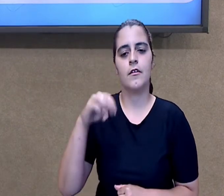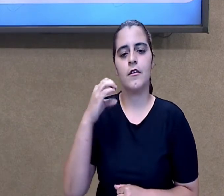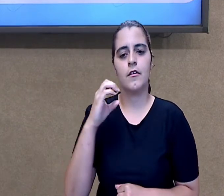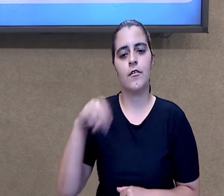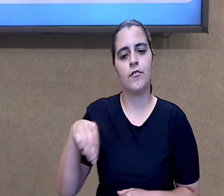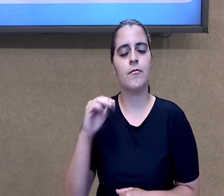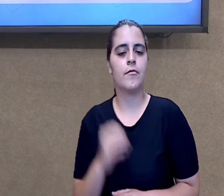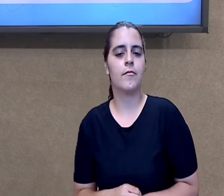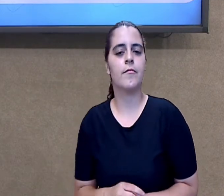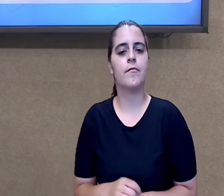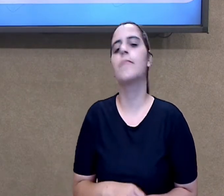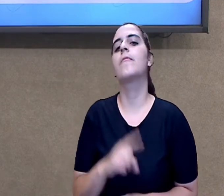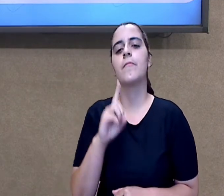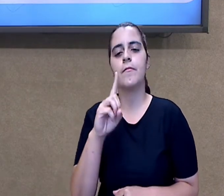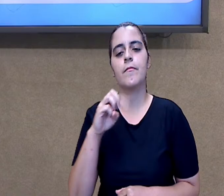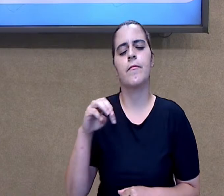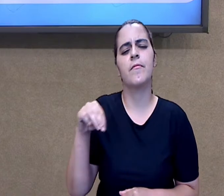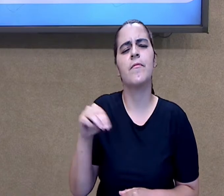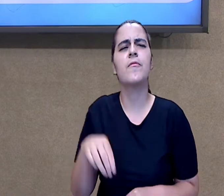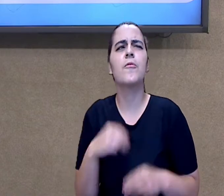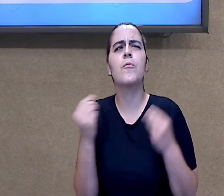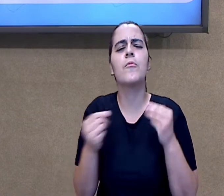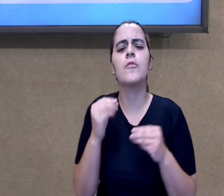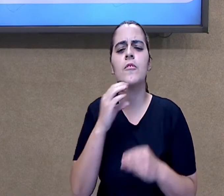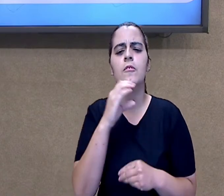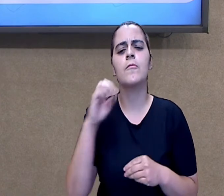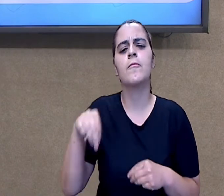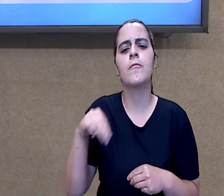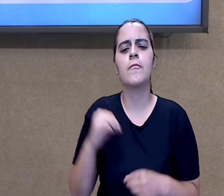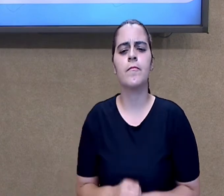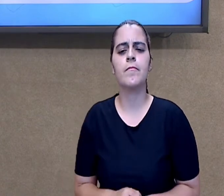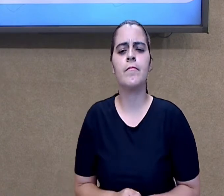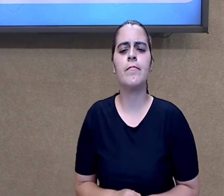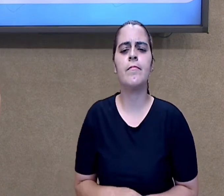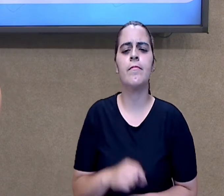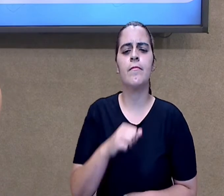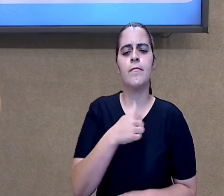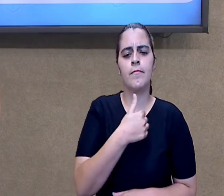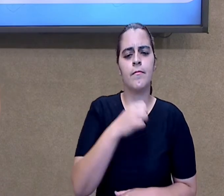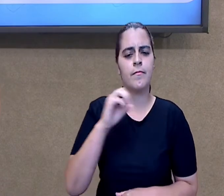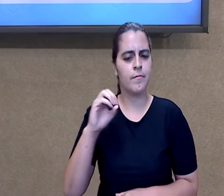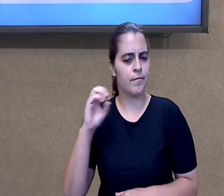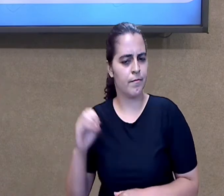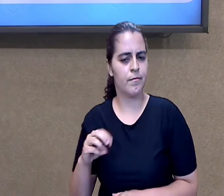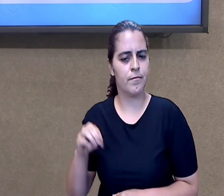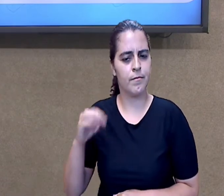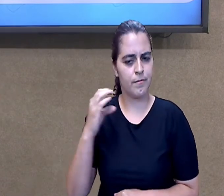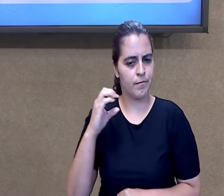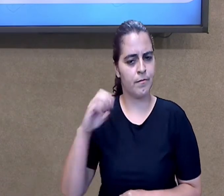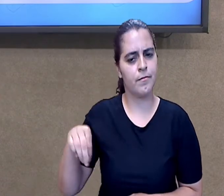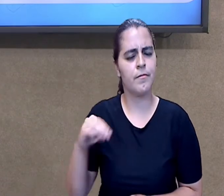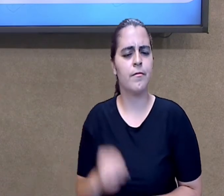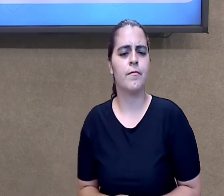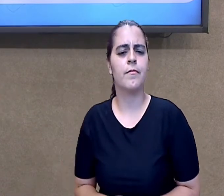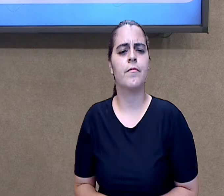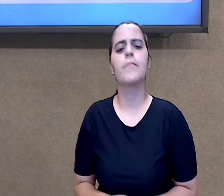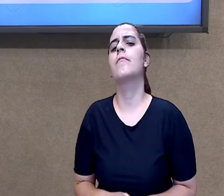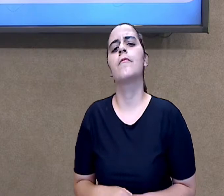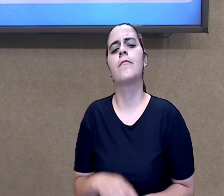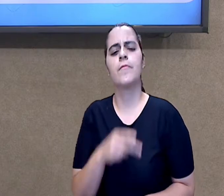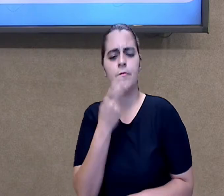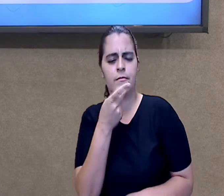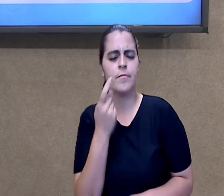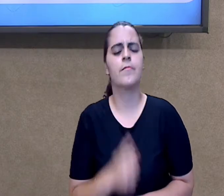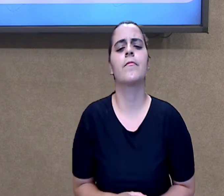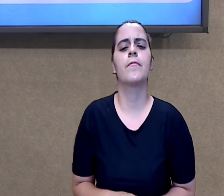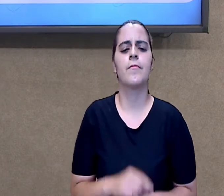aprendemos que 1 metro possui quantos centímetros? Muito bem, 100 centímetros. Então, por isso que nós falamos que